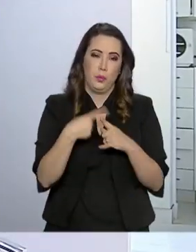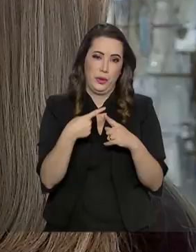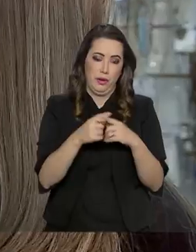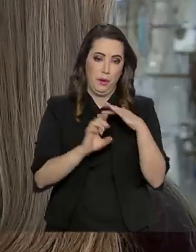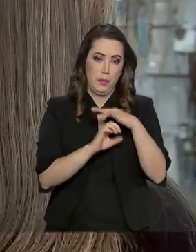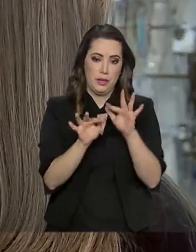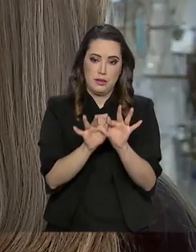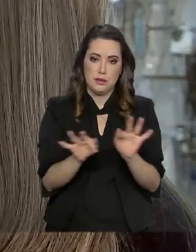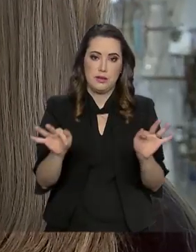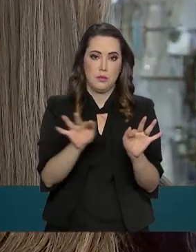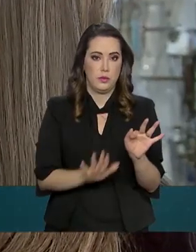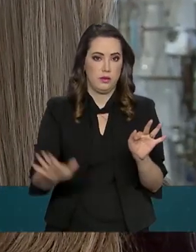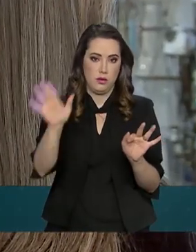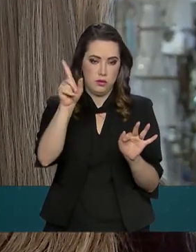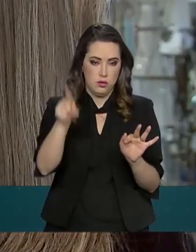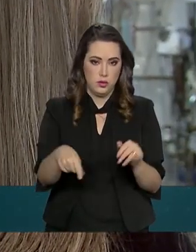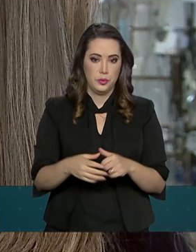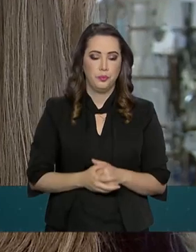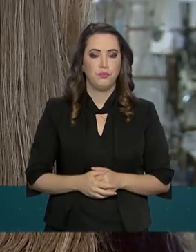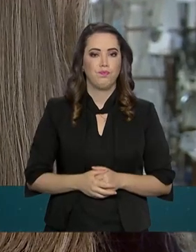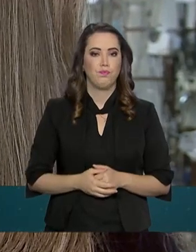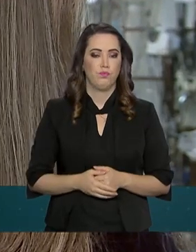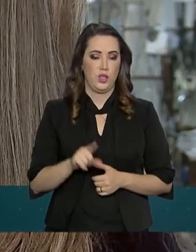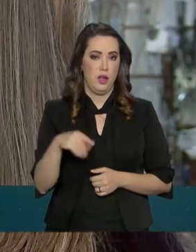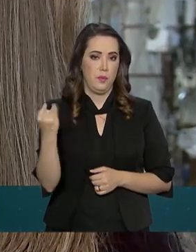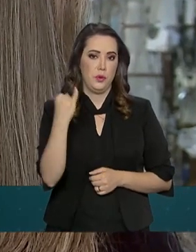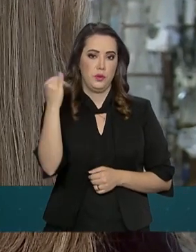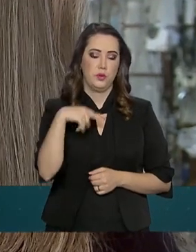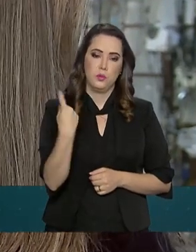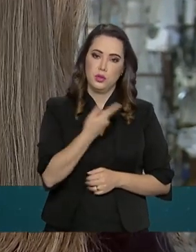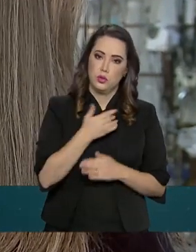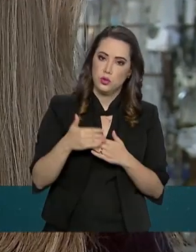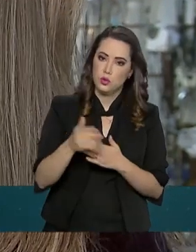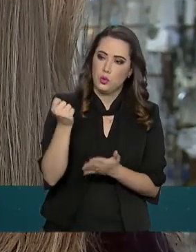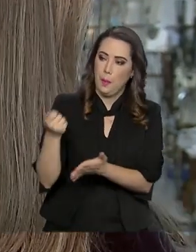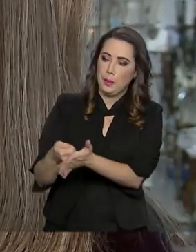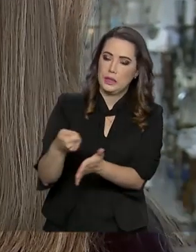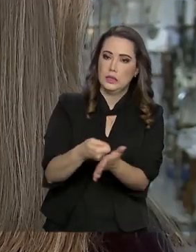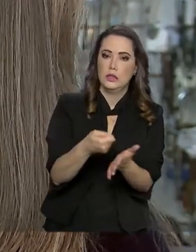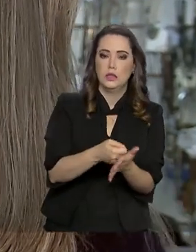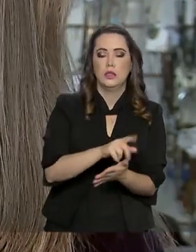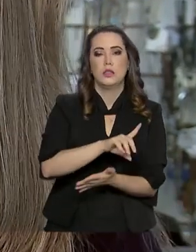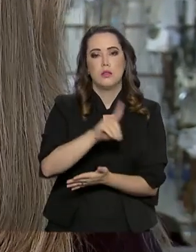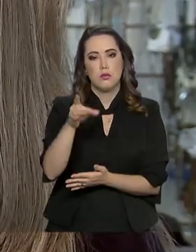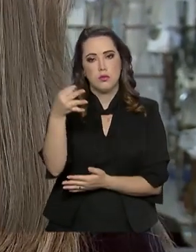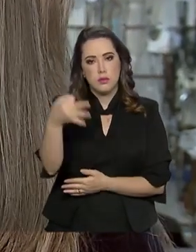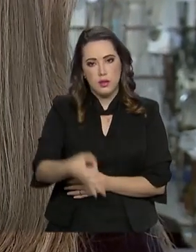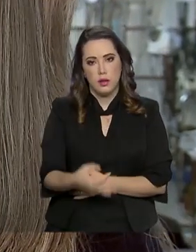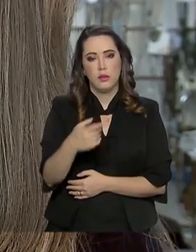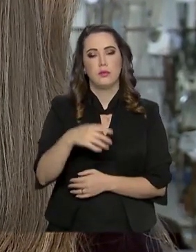Nacional. É muito importante até porque para a gente manter as nossas contas em dias e ter os nossos tributos em dias. Obrigado. Obrigado. Obrigado. Obrigado.